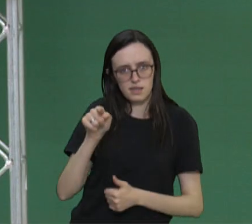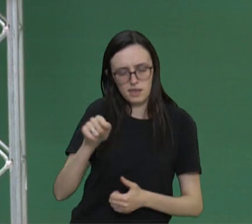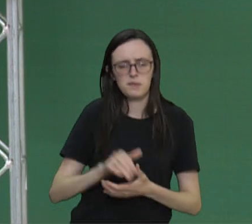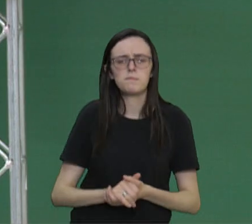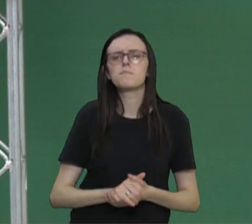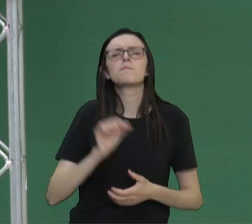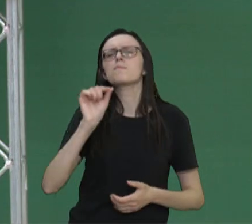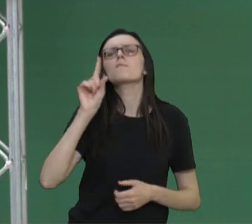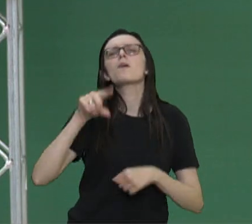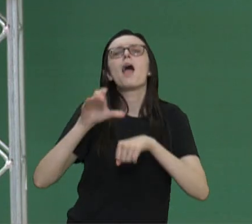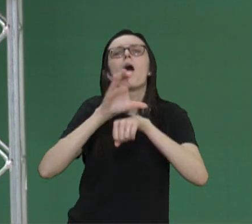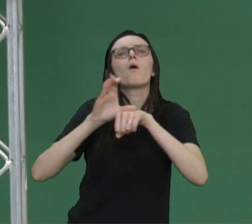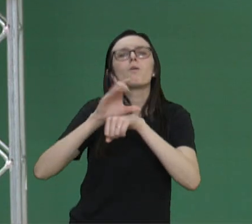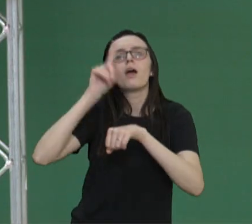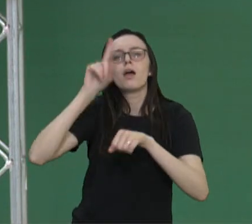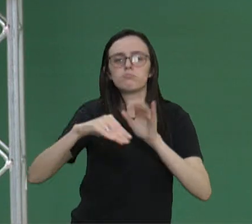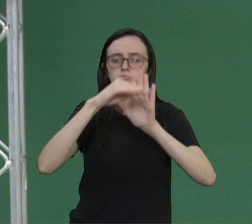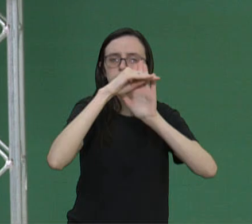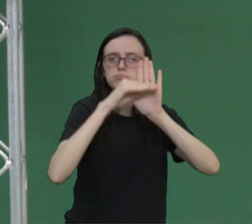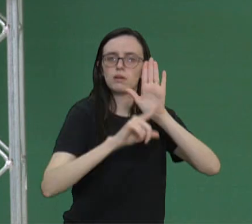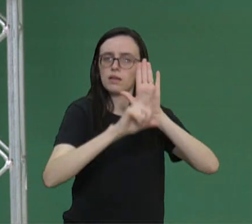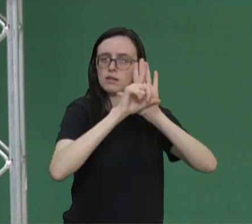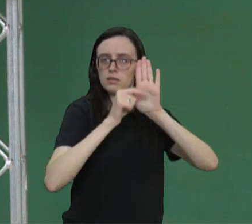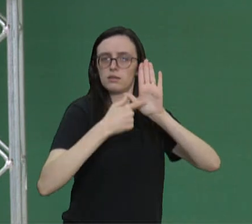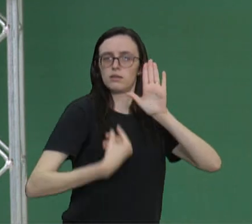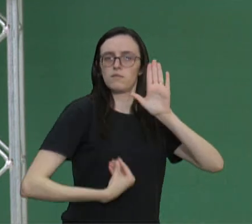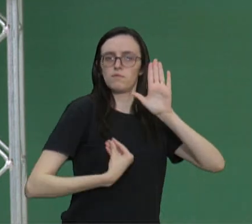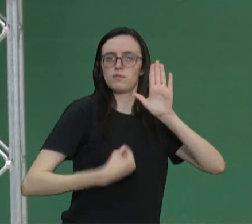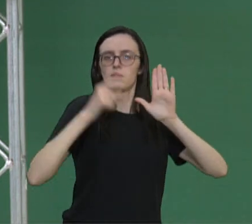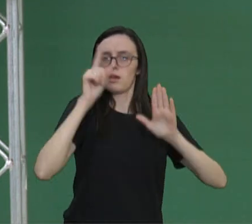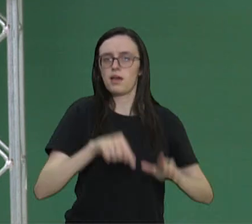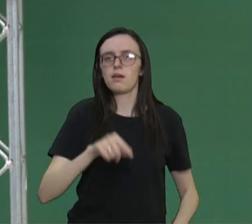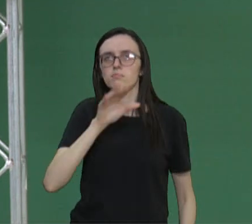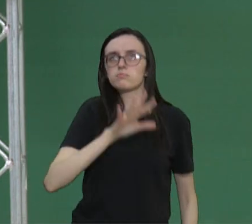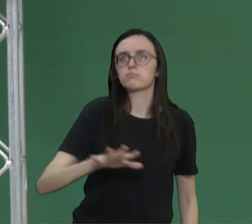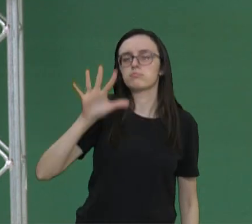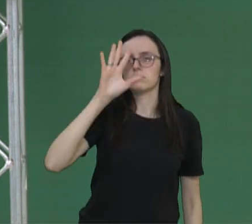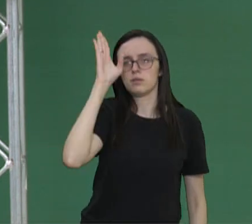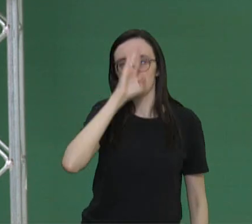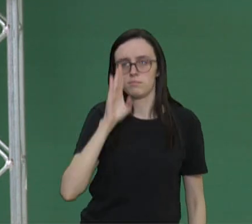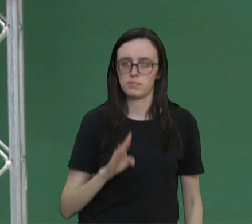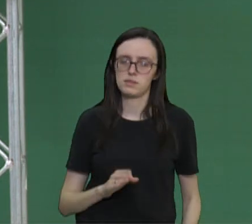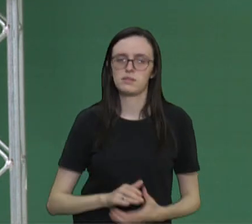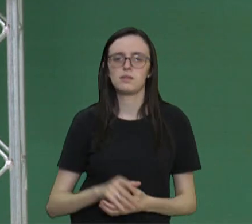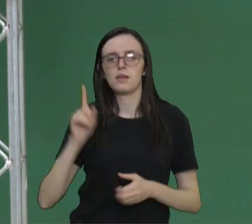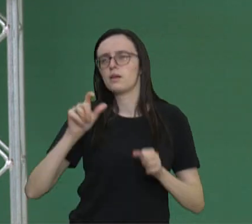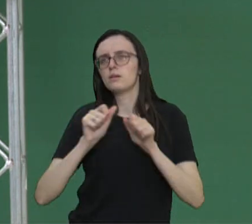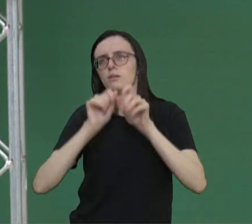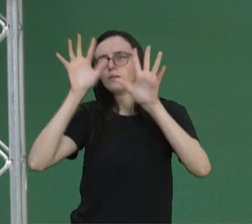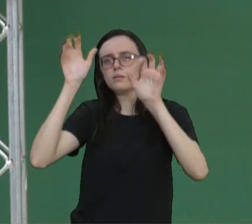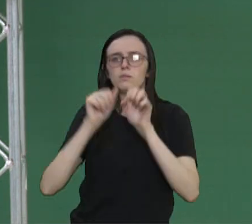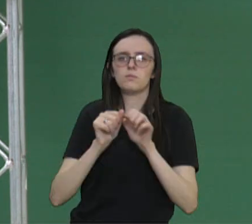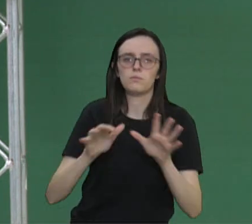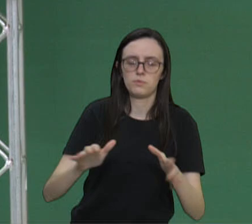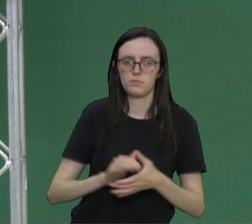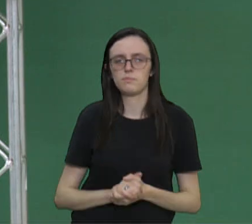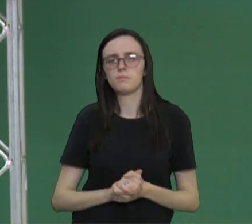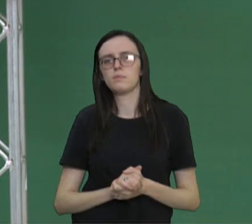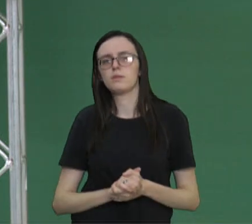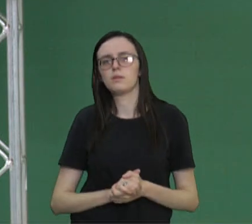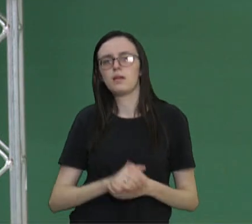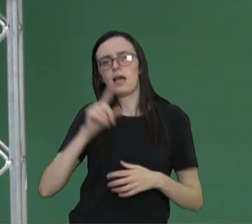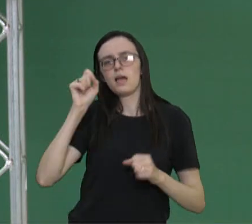o que é a Constituição? É um conjunto de leis que rege o nosso Brasil, né, rege todo o território. Então, ela deve